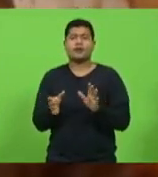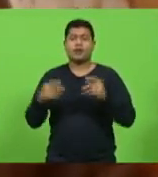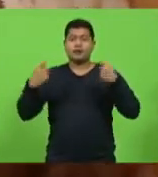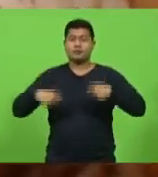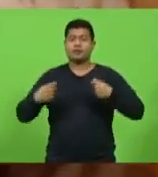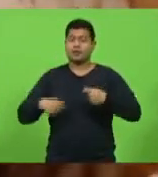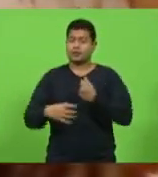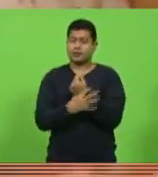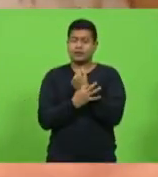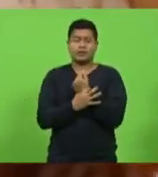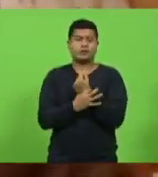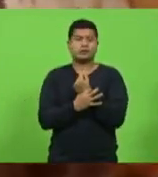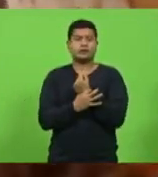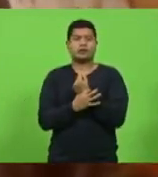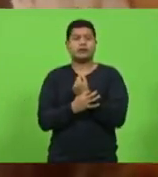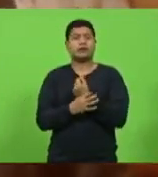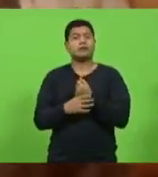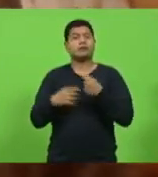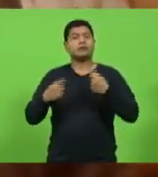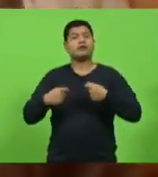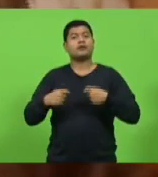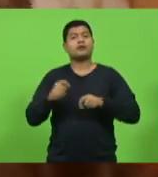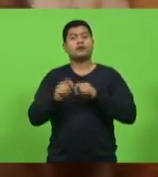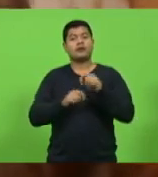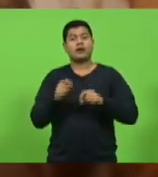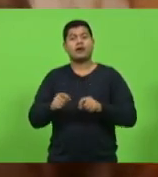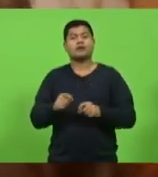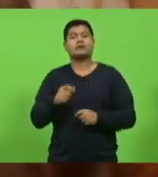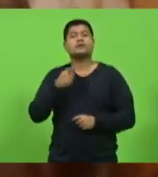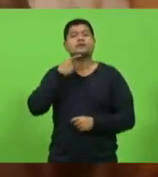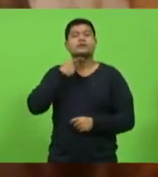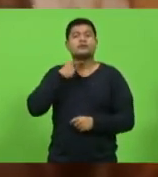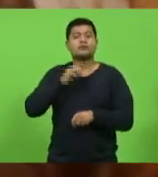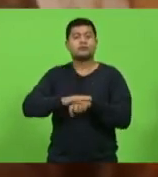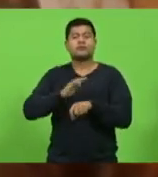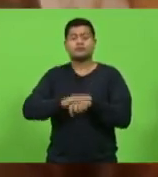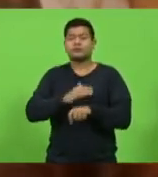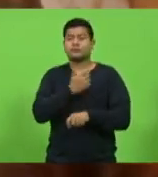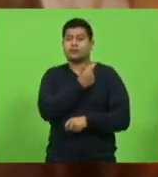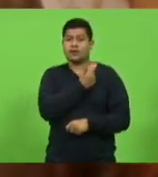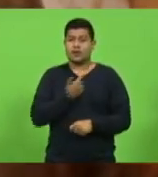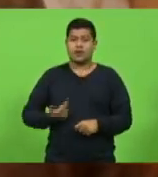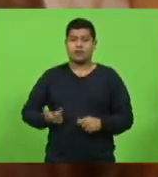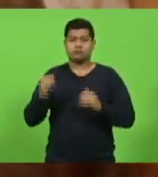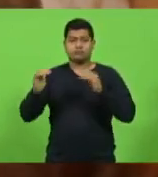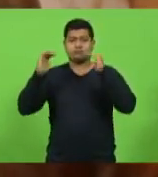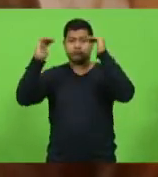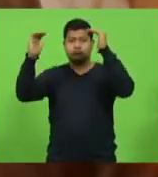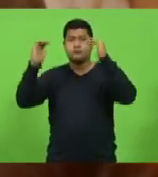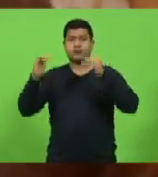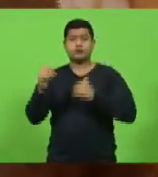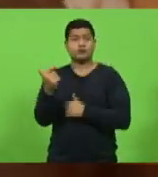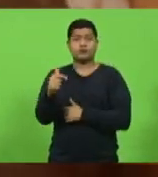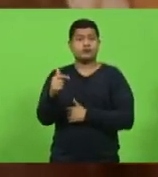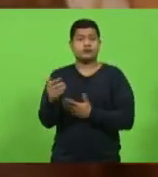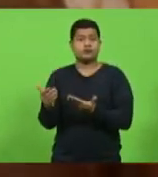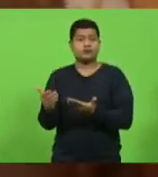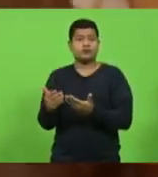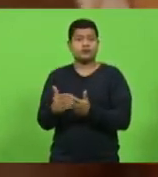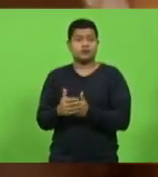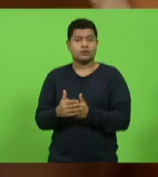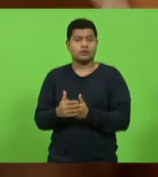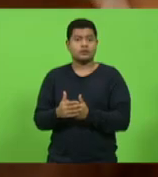garantia, era necessária a motivação da autoridade competente. Não tinha. Por não